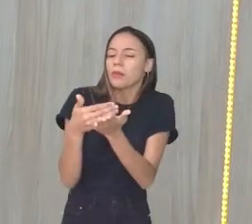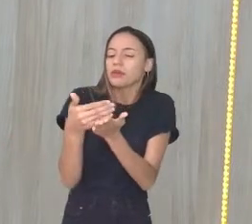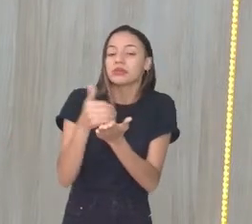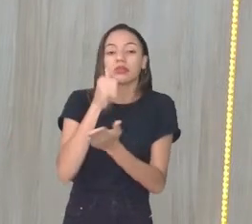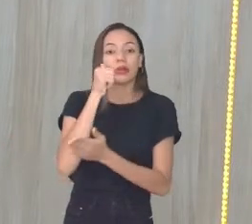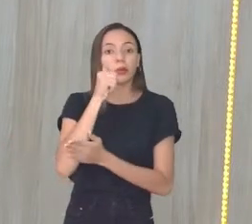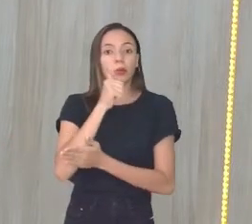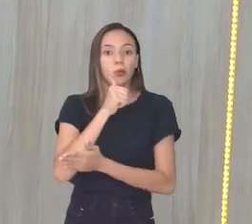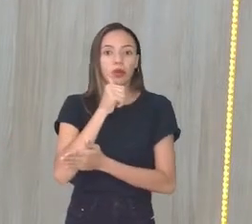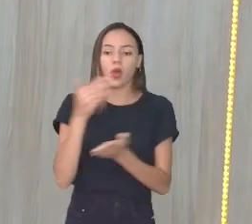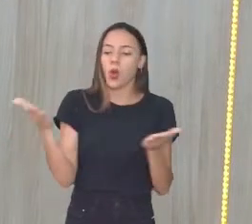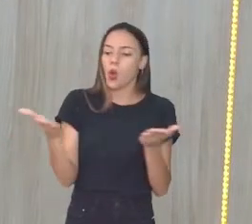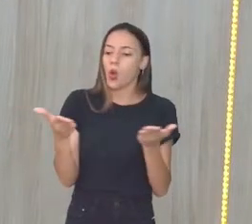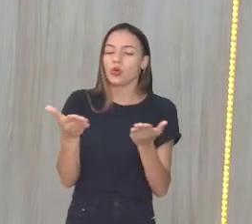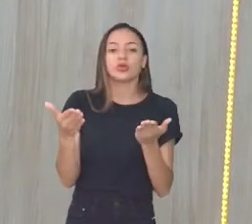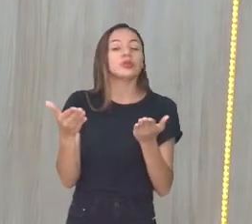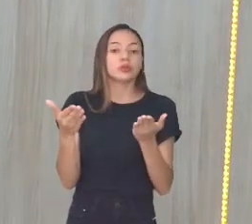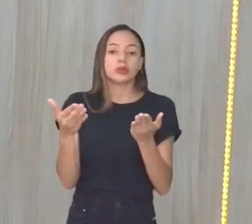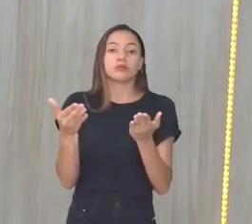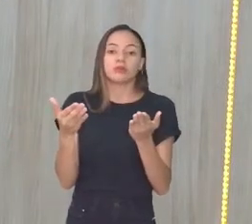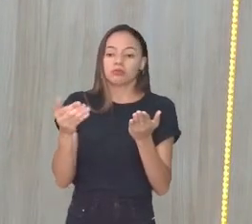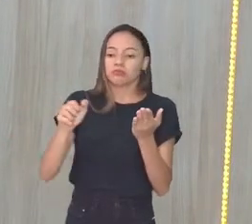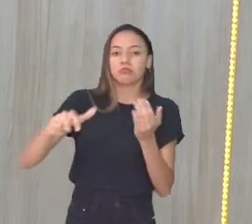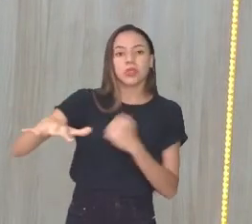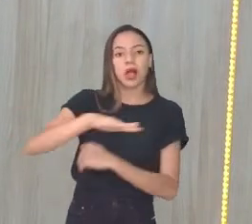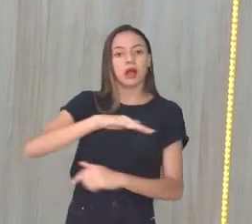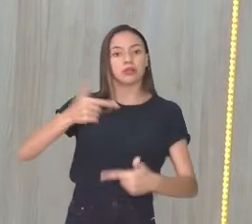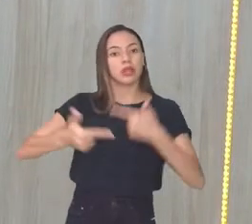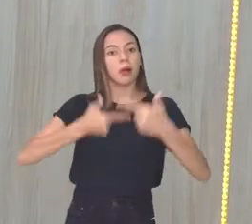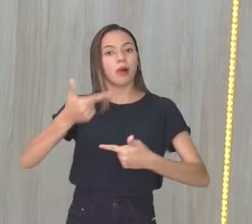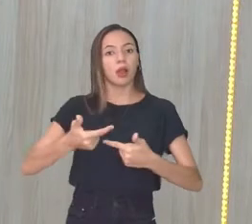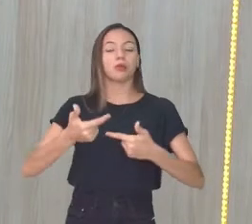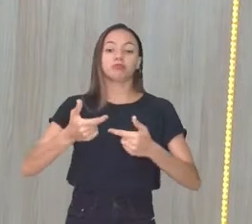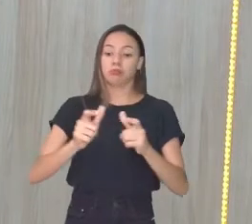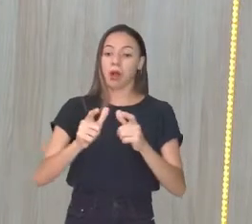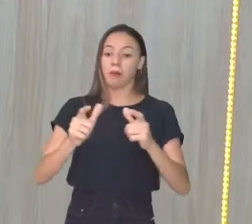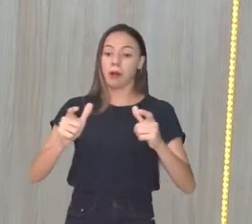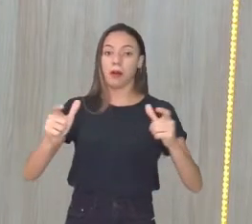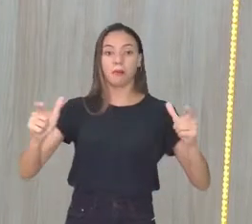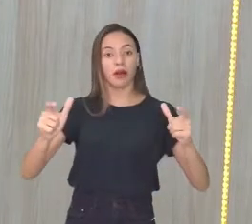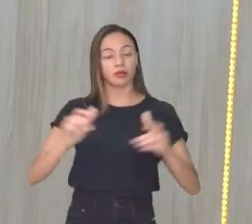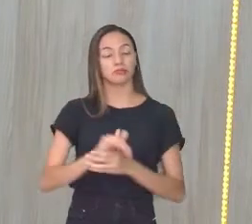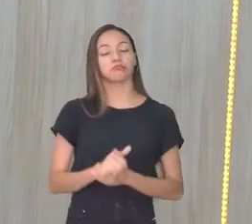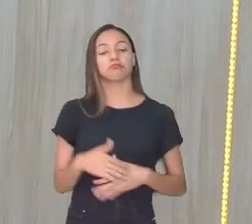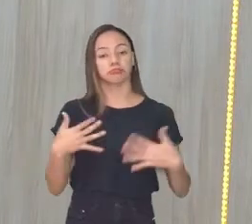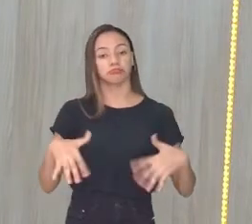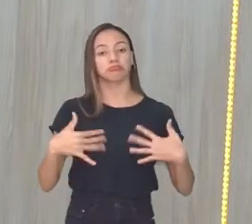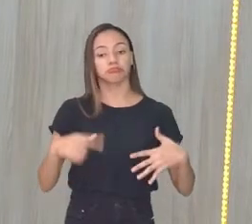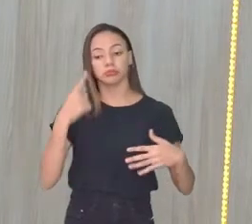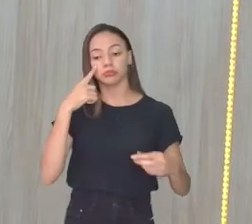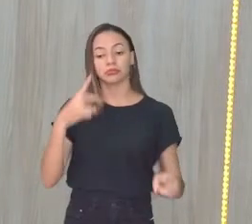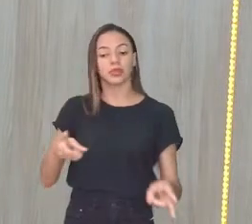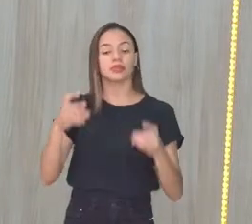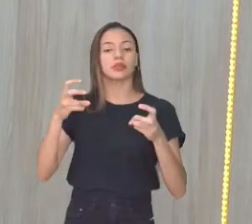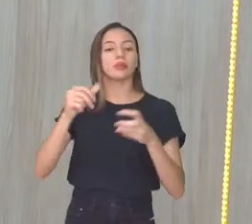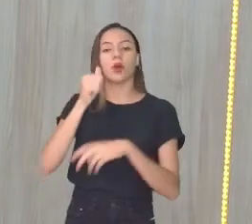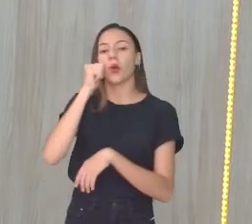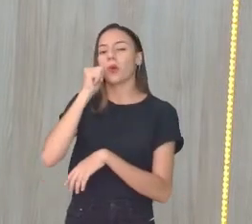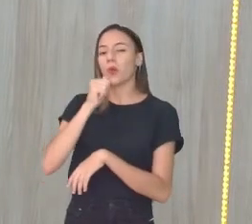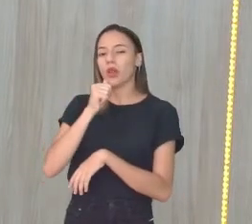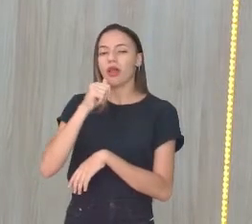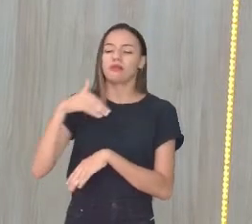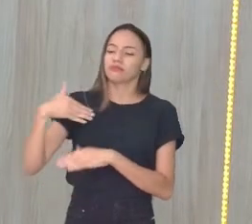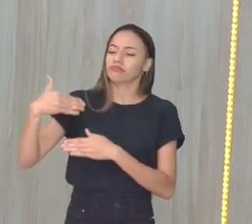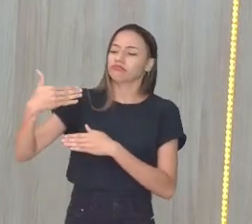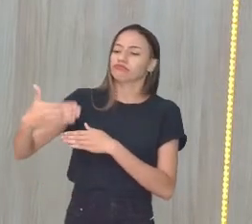uma inserção maior no mercado de trabalho. Ou seja, a gente está vendo que a mulher, a cada